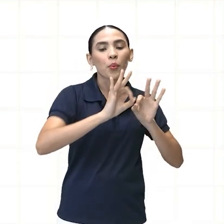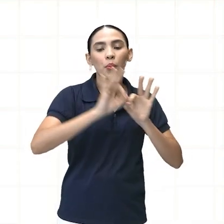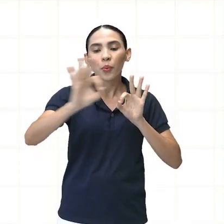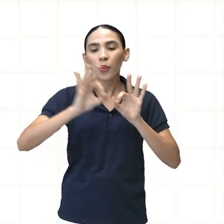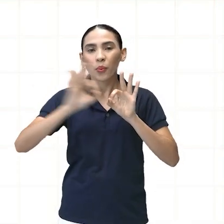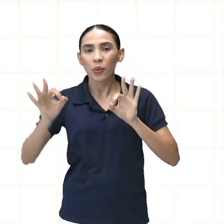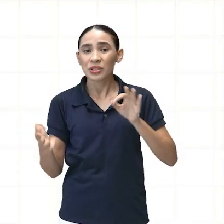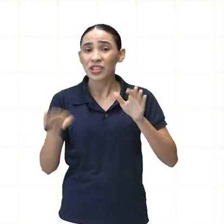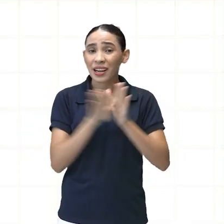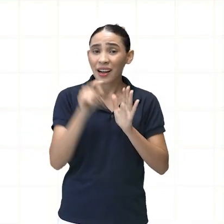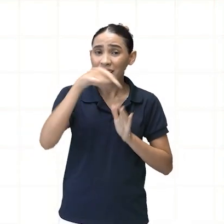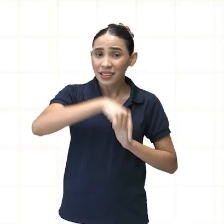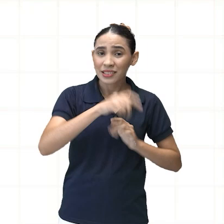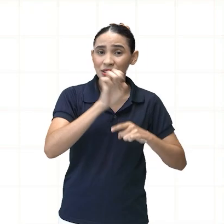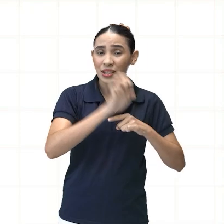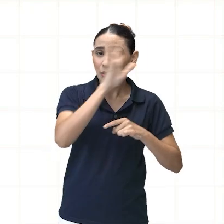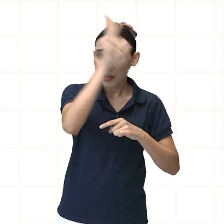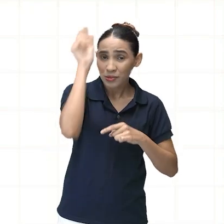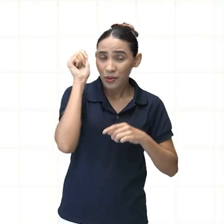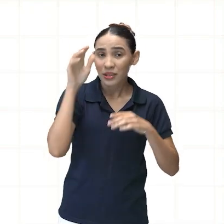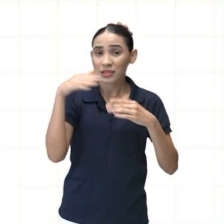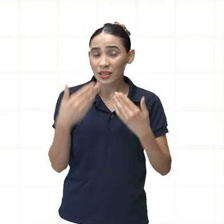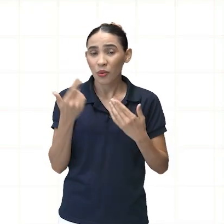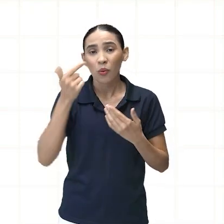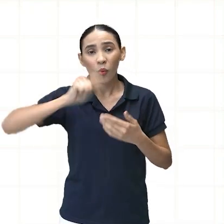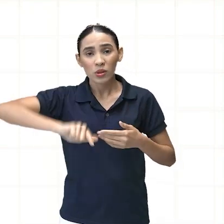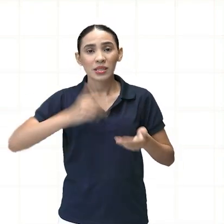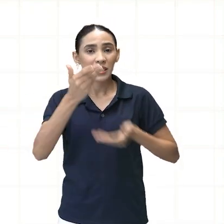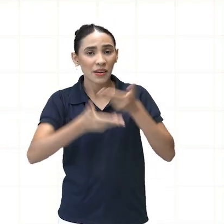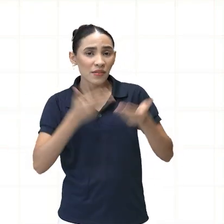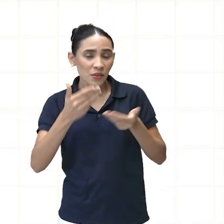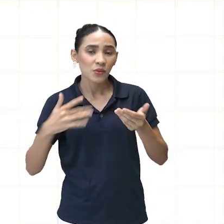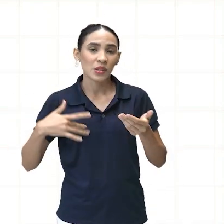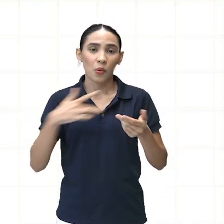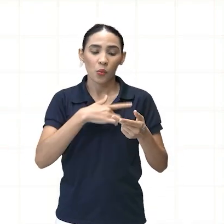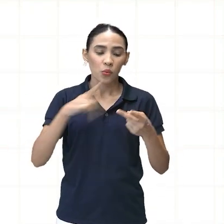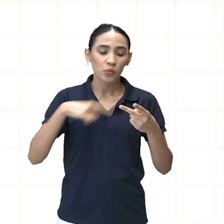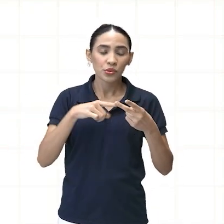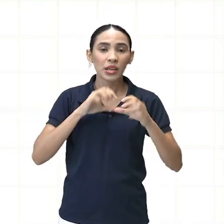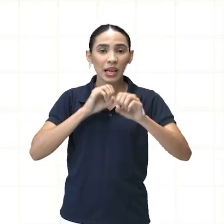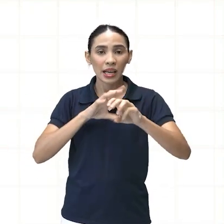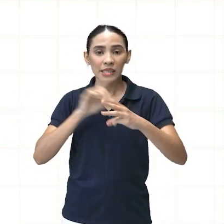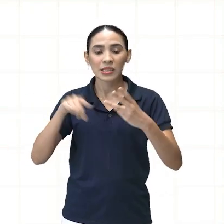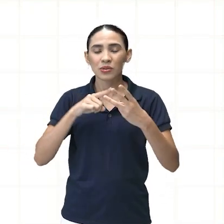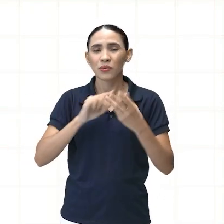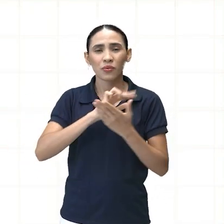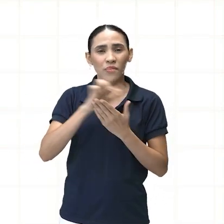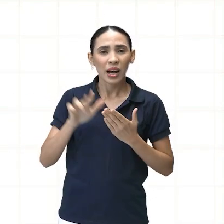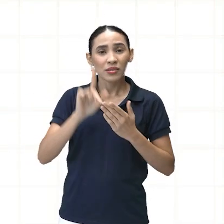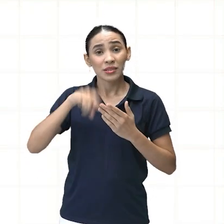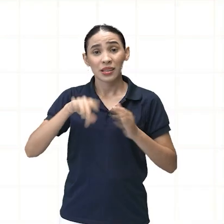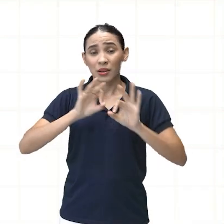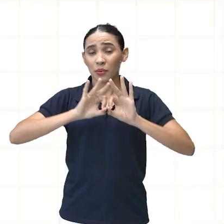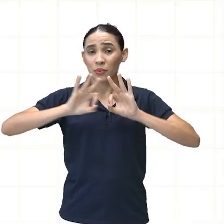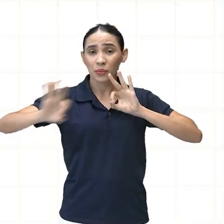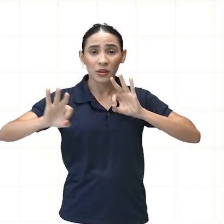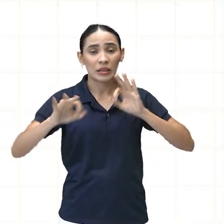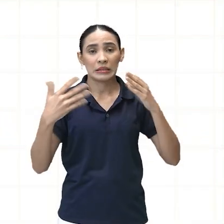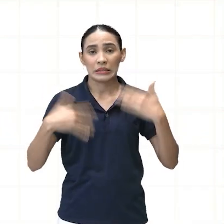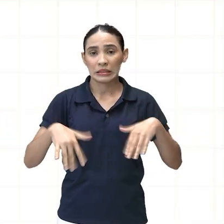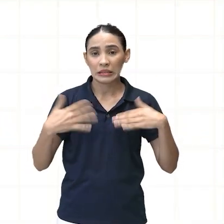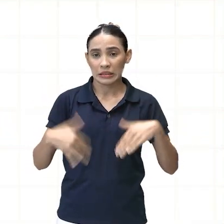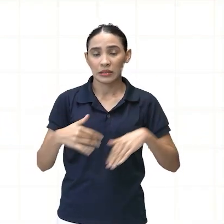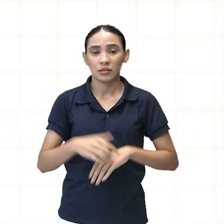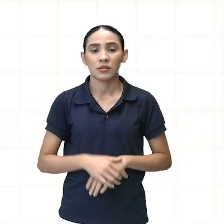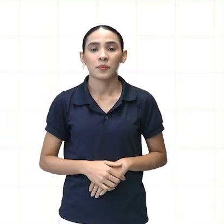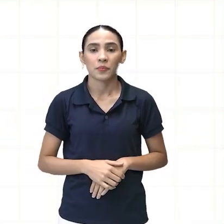para chegar aqui no estado do Amazonas e acessar serviços como saúde, educação, dentre outros, né, é uma logística muito